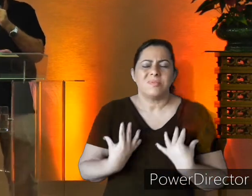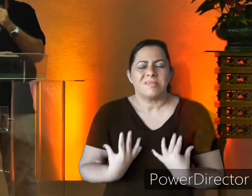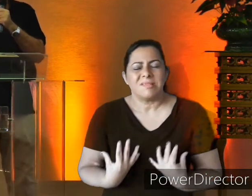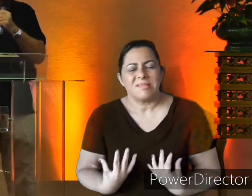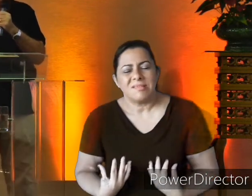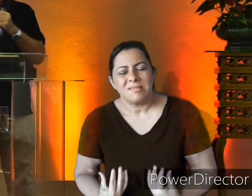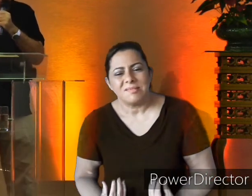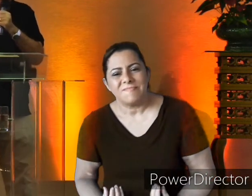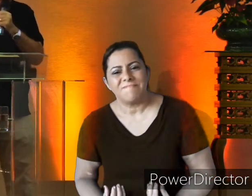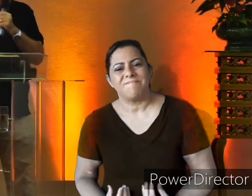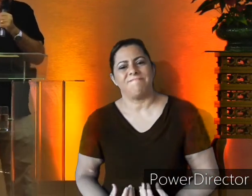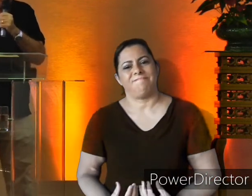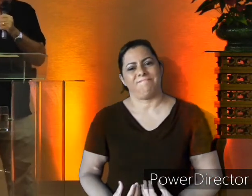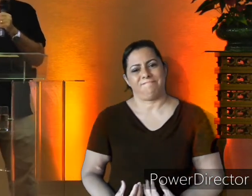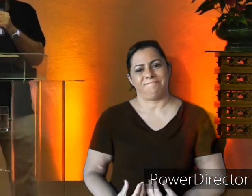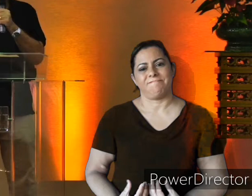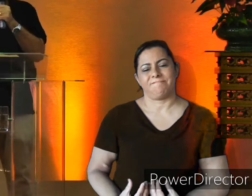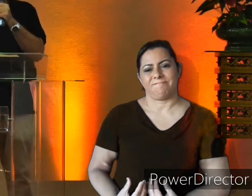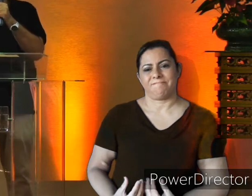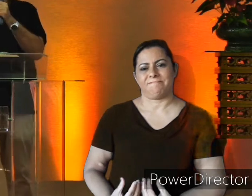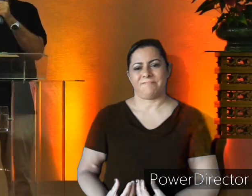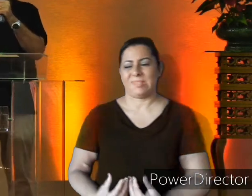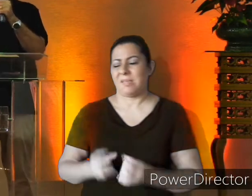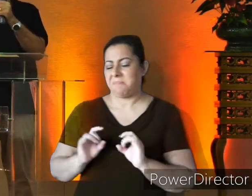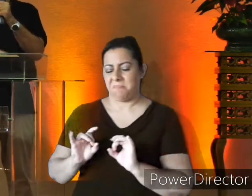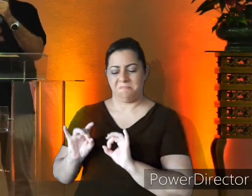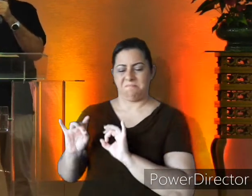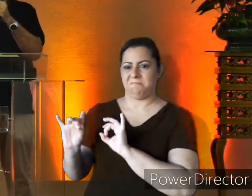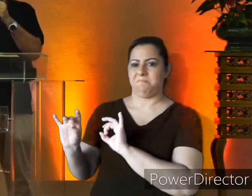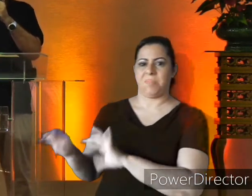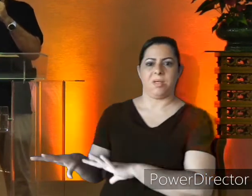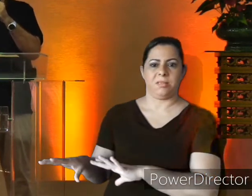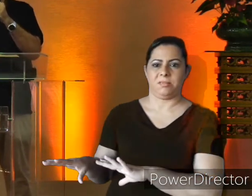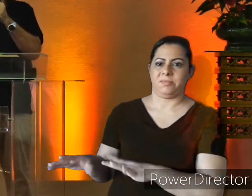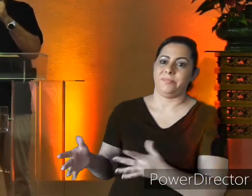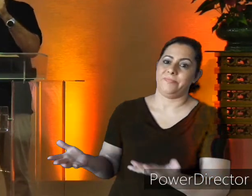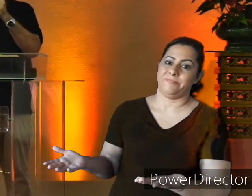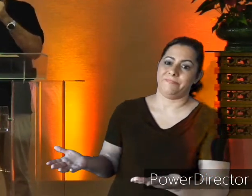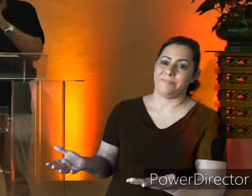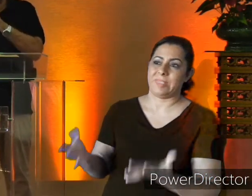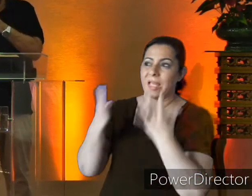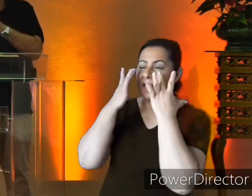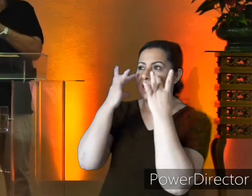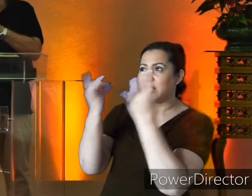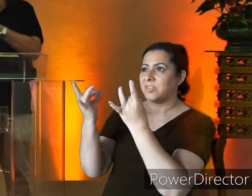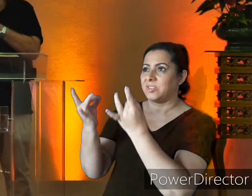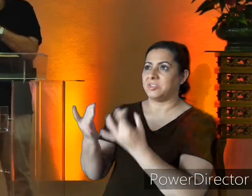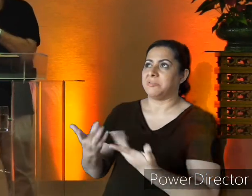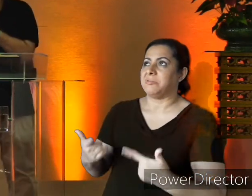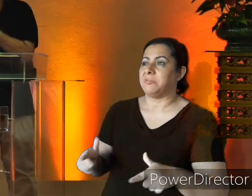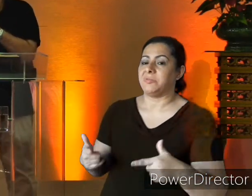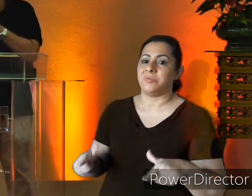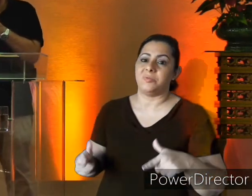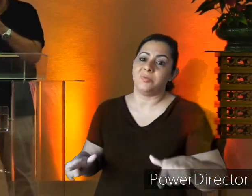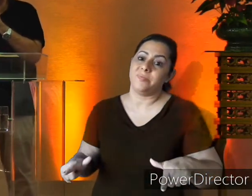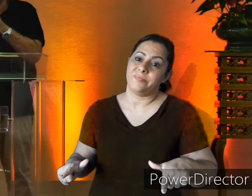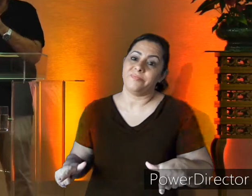sendo atacados, aqueles que perderam por um momento esta noção e até dizem: isso